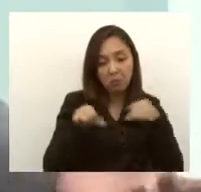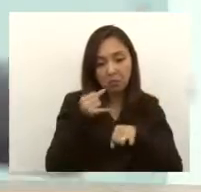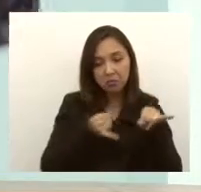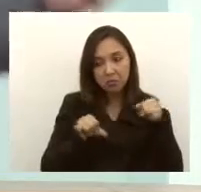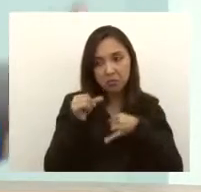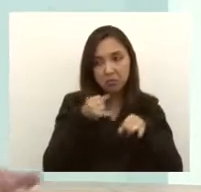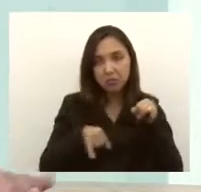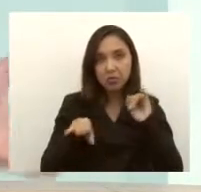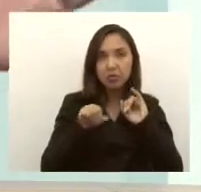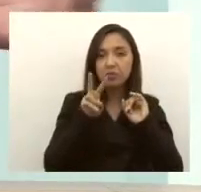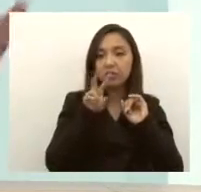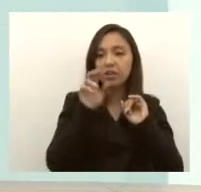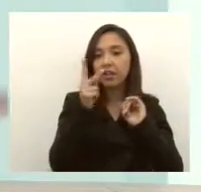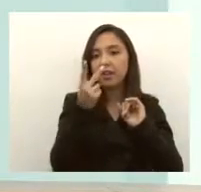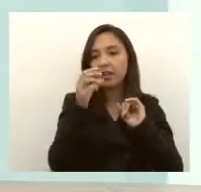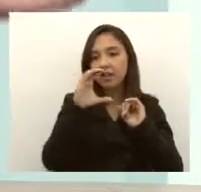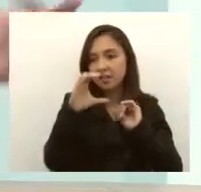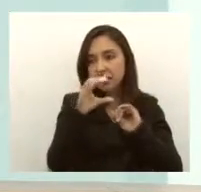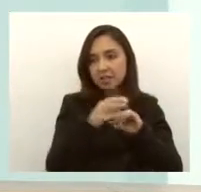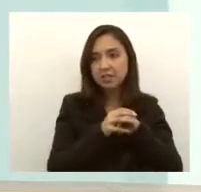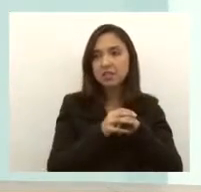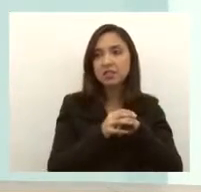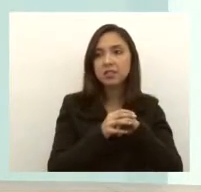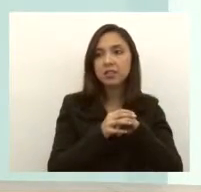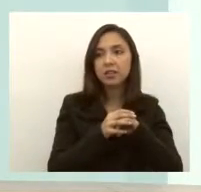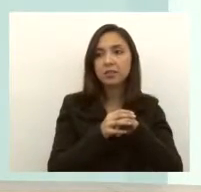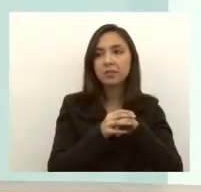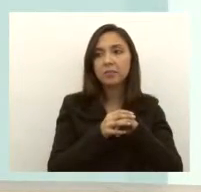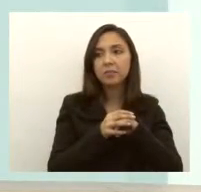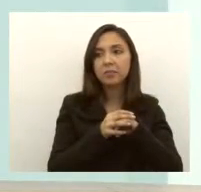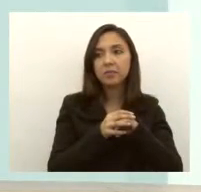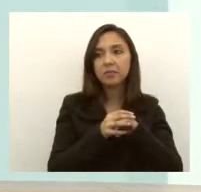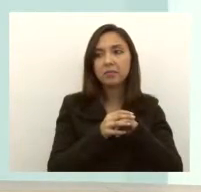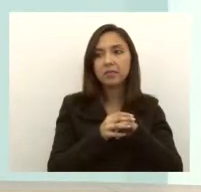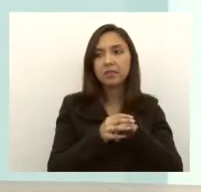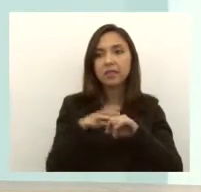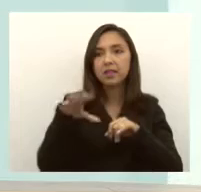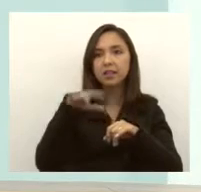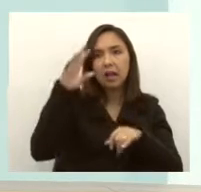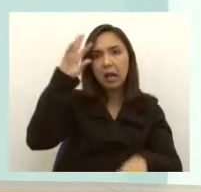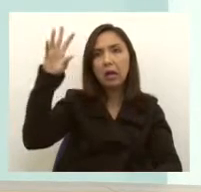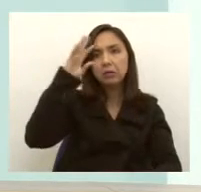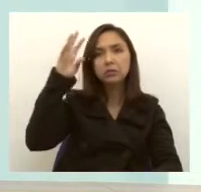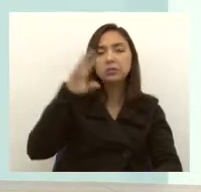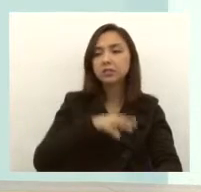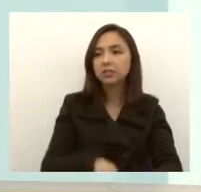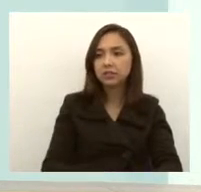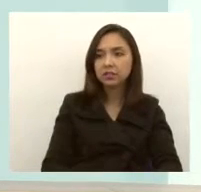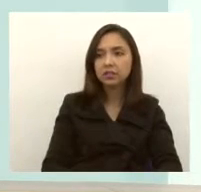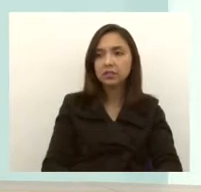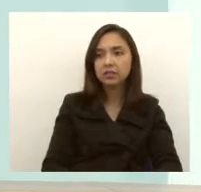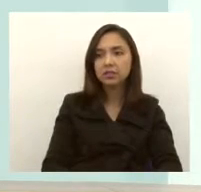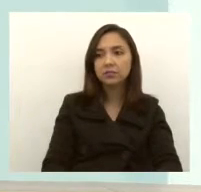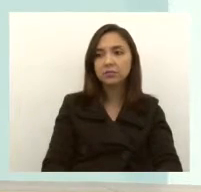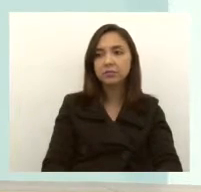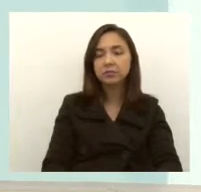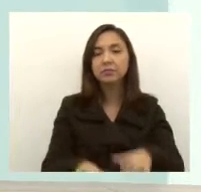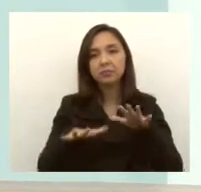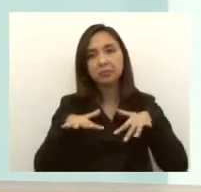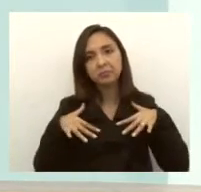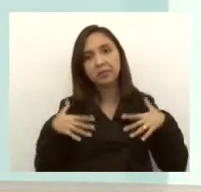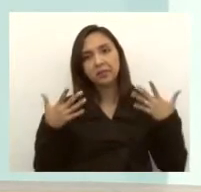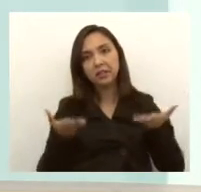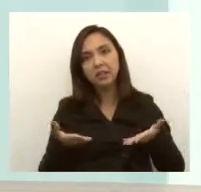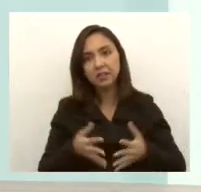o BHC naquele plenário. Era uma alucinação total a plenária dos